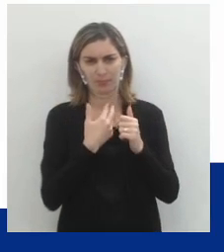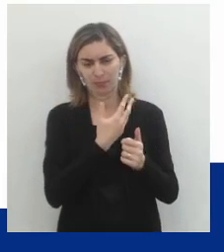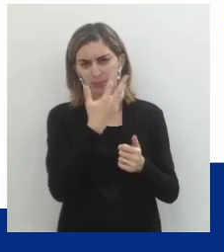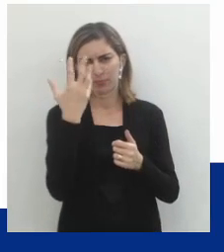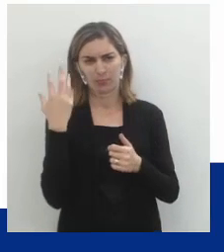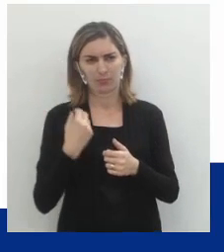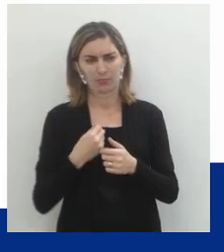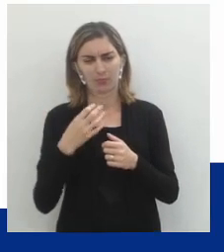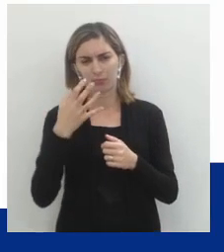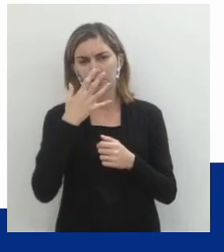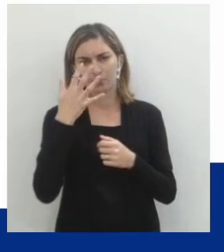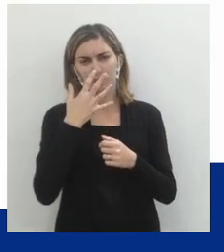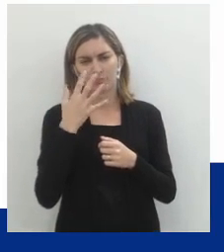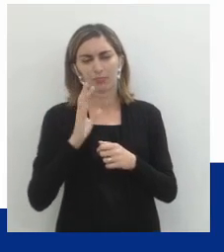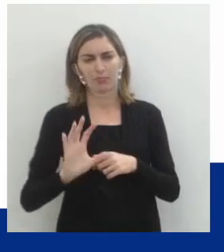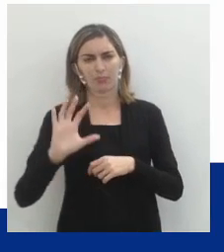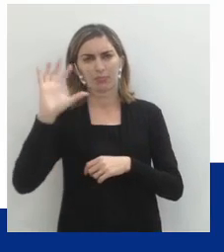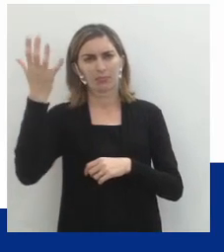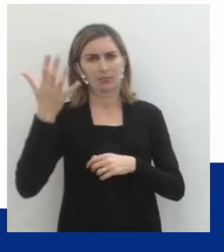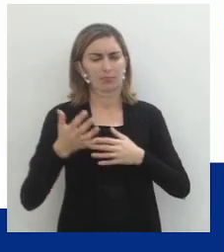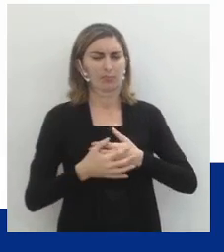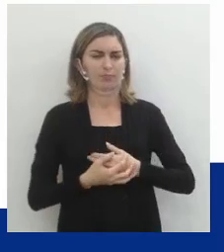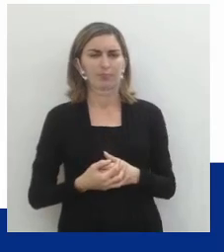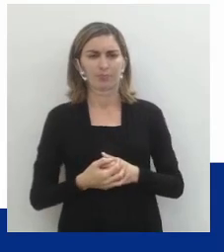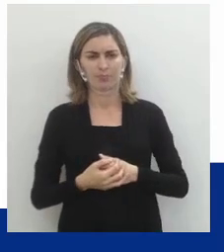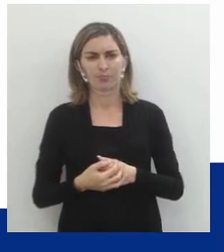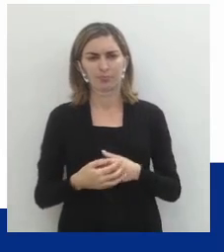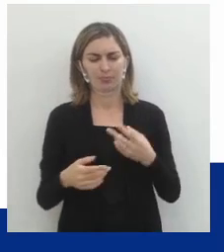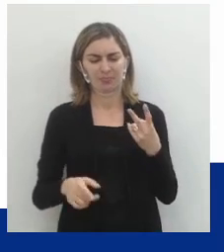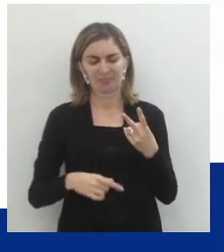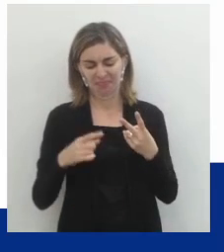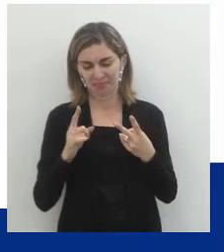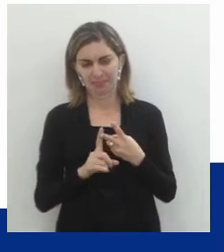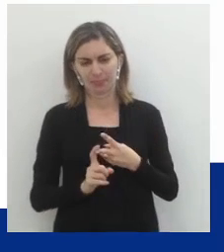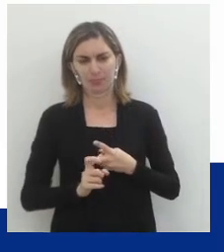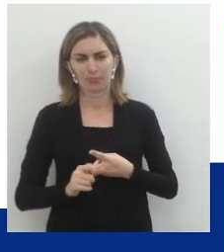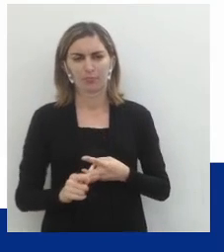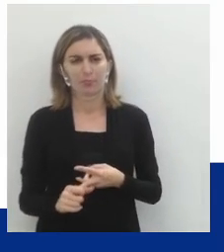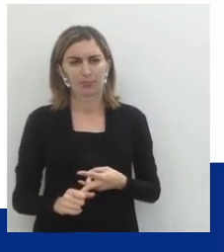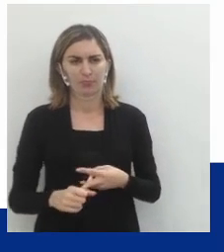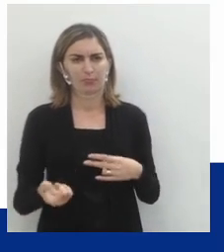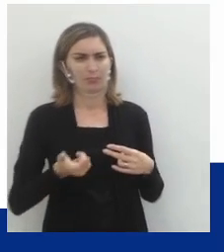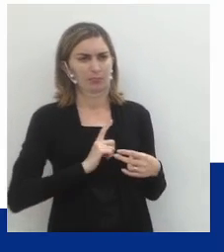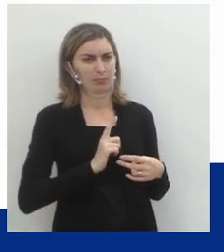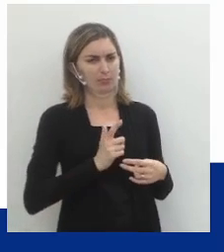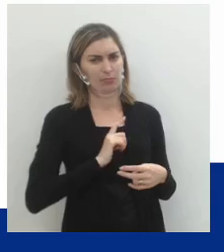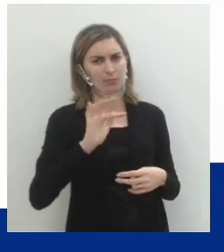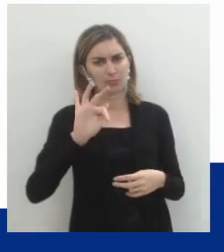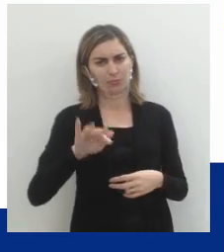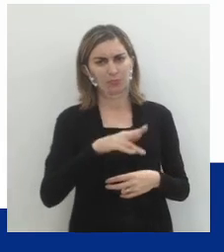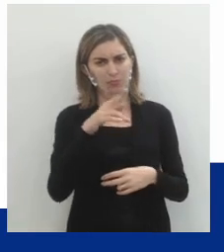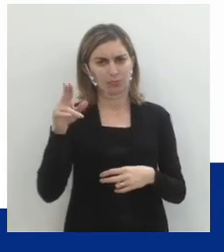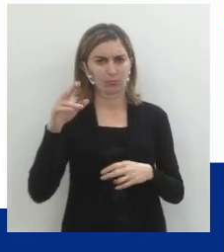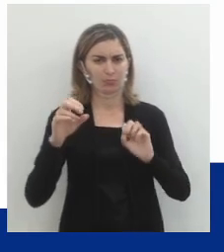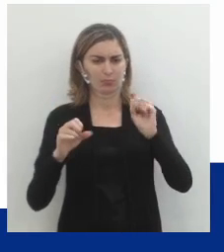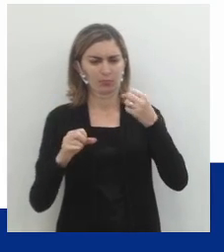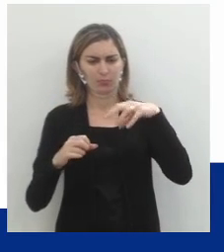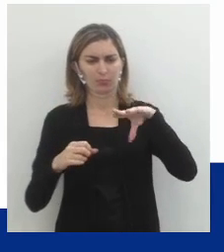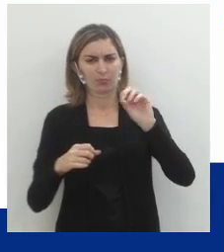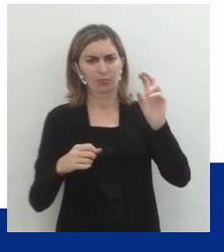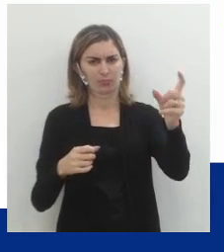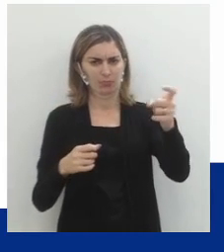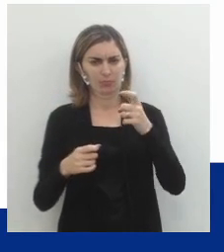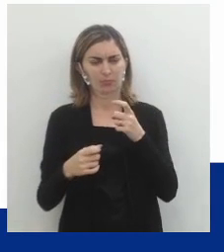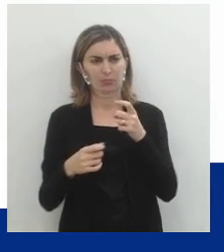bom? Observe o que vai acontecer agora. No lugar onde eu tinha a função seno de x, eu